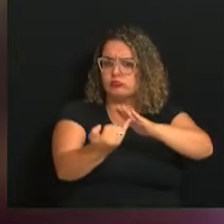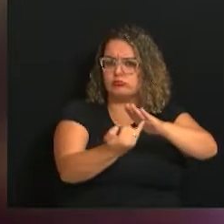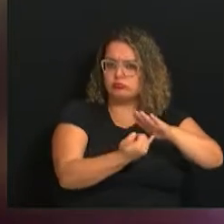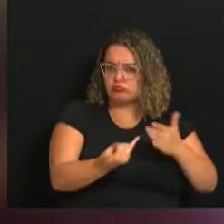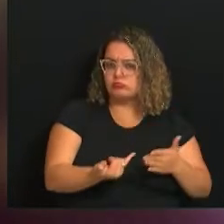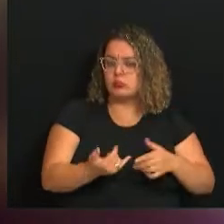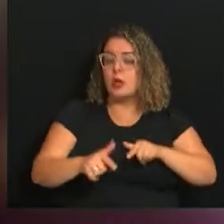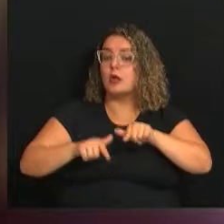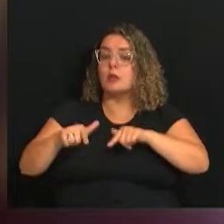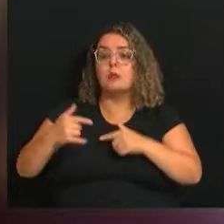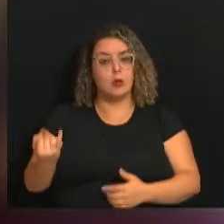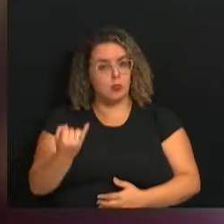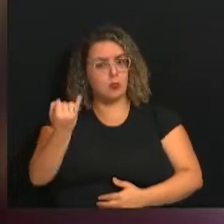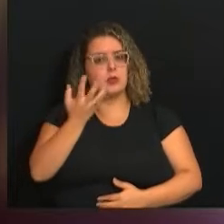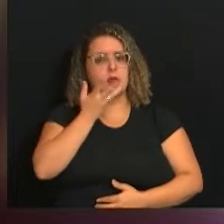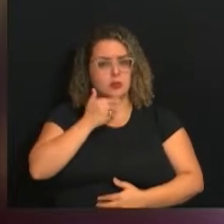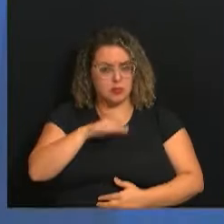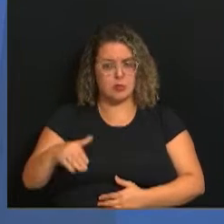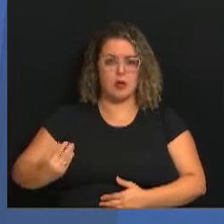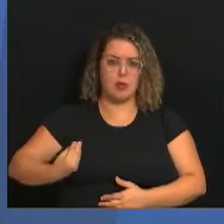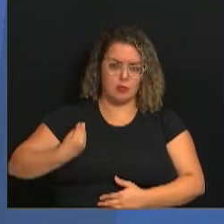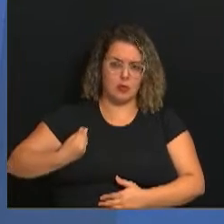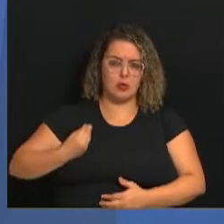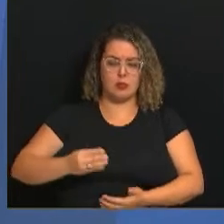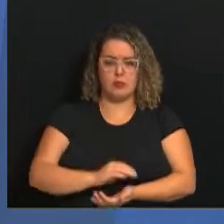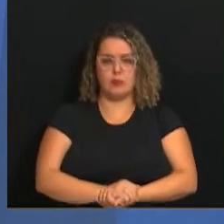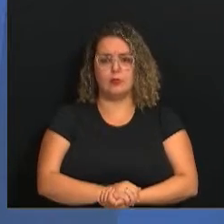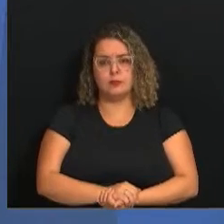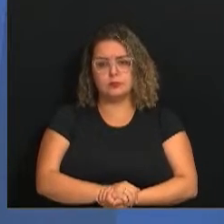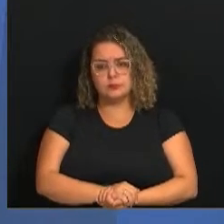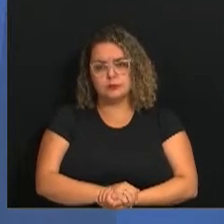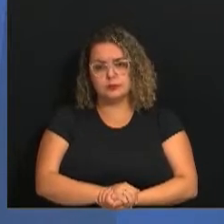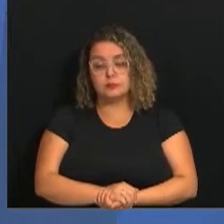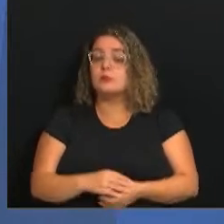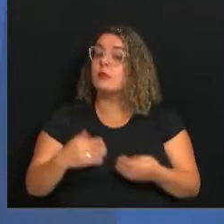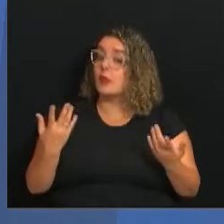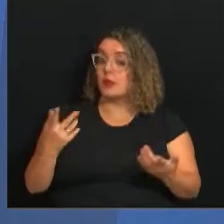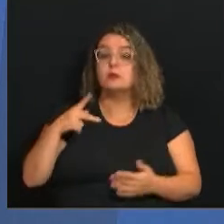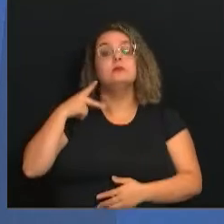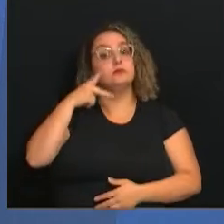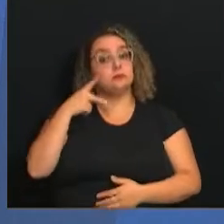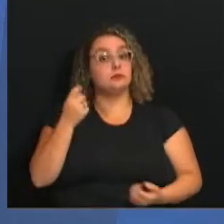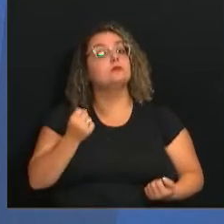e buscar e trazer uma justiça a essas crianças e a essas pessoas.